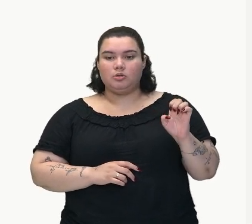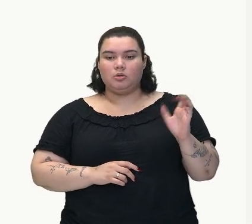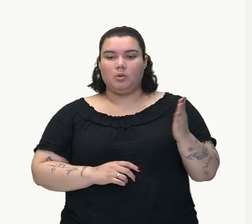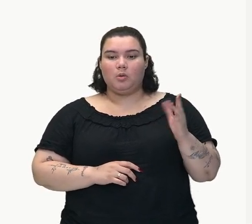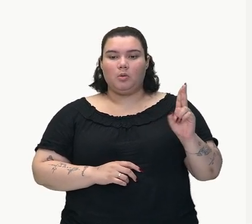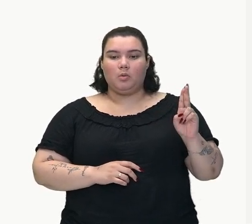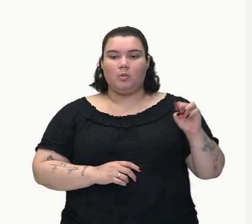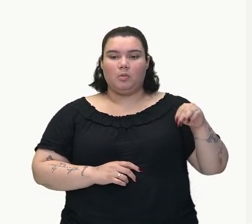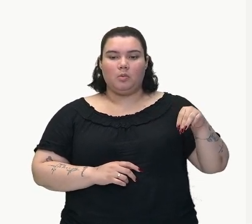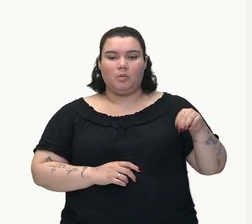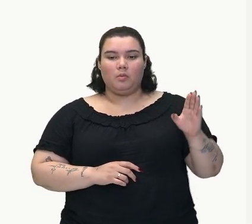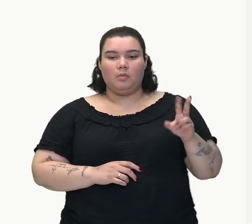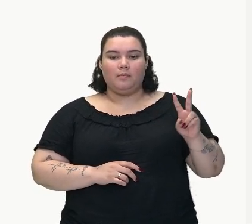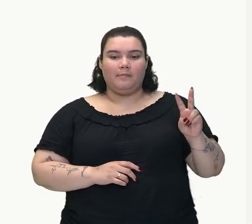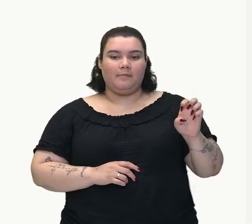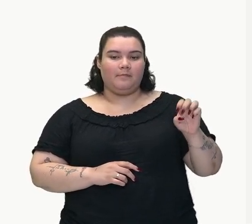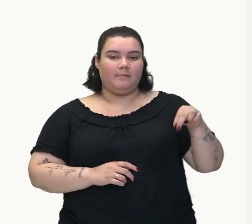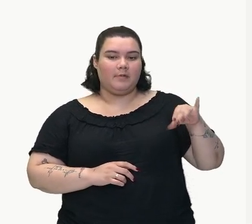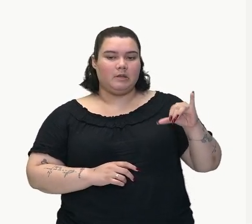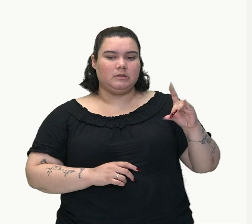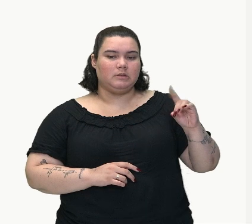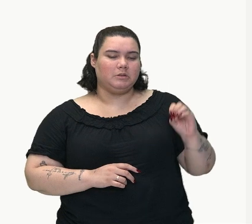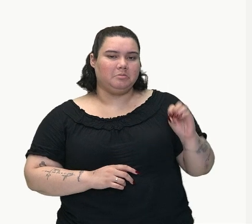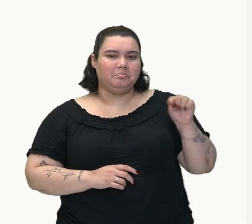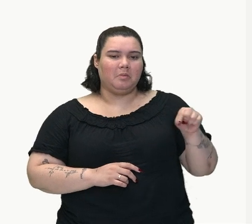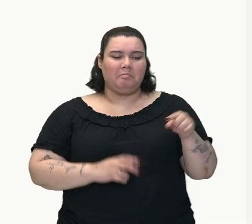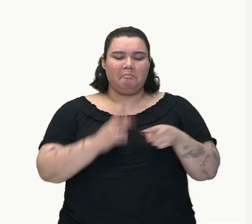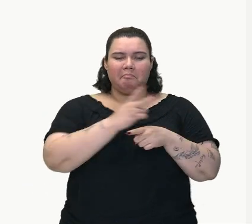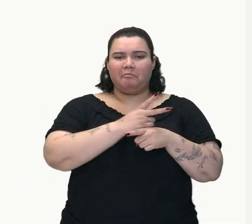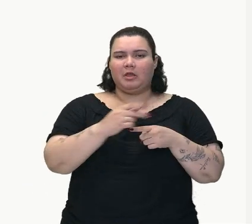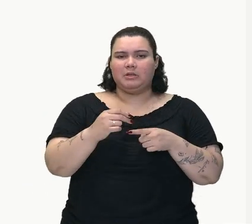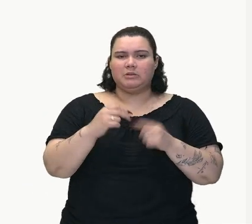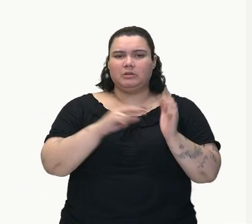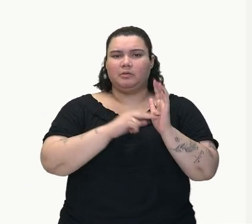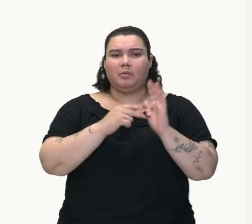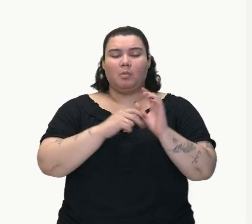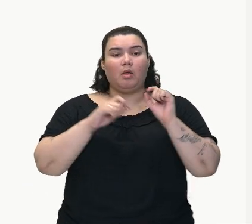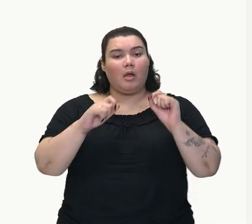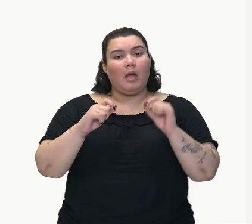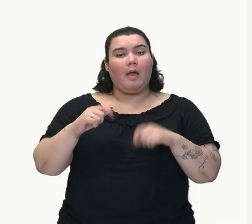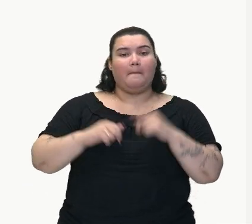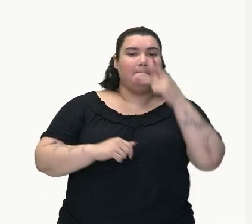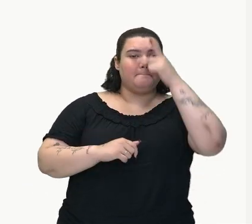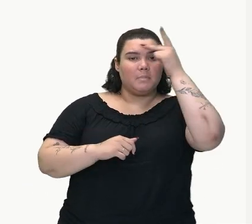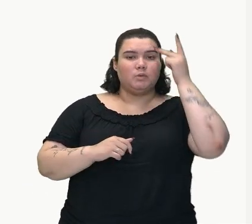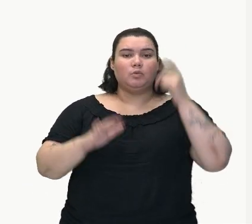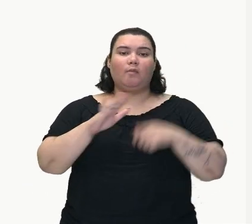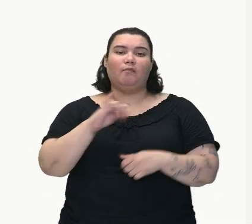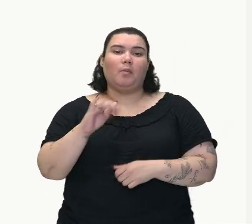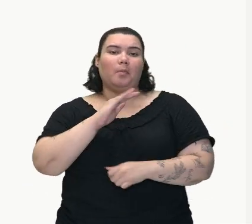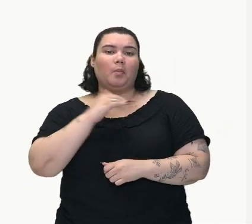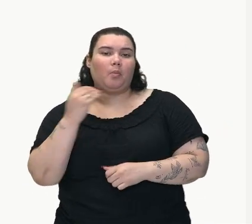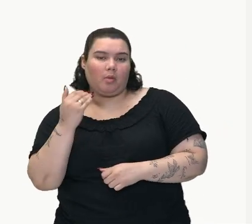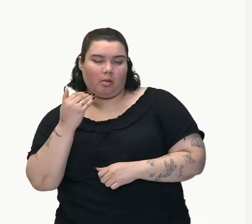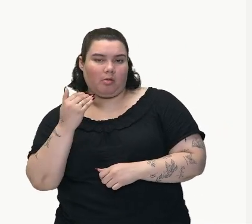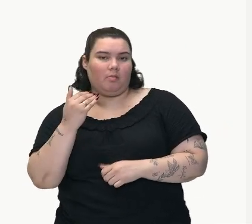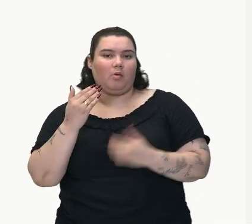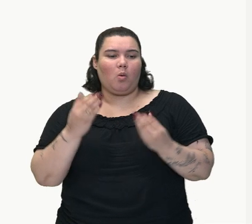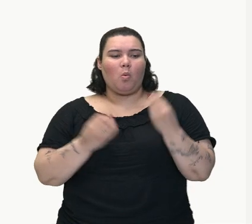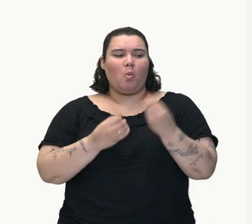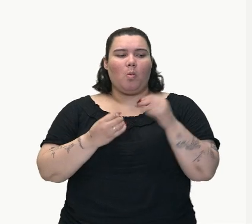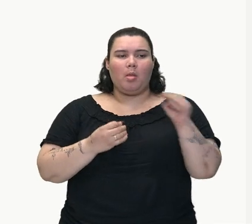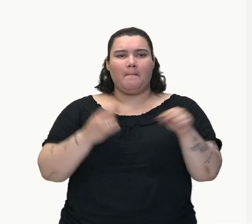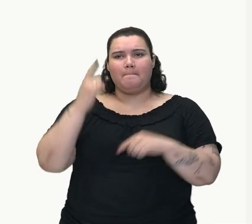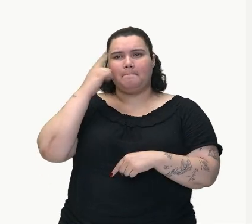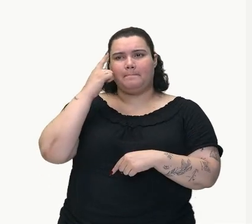quê? Pela própria morte, certo? Então o pensamento, a forma como ele pensa e reflete sobre esta morte. Olha